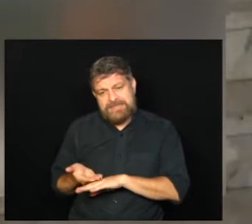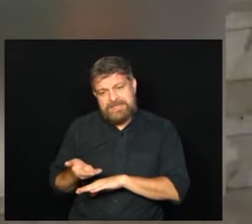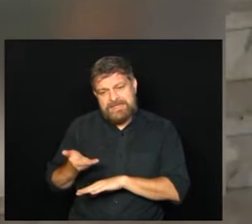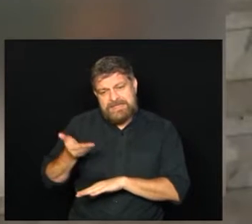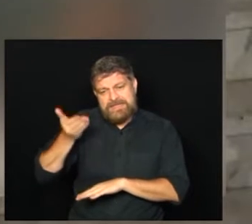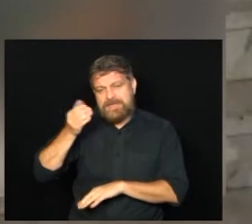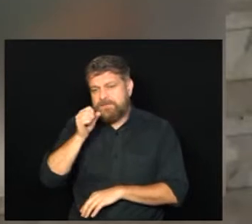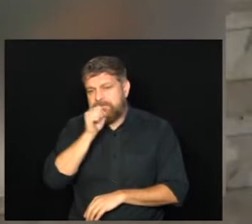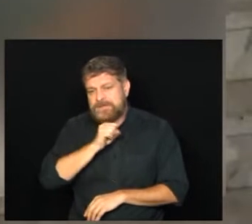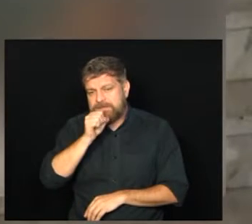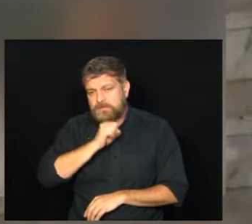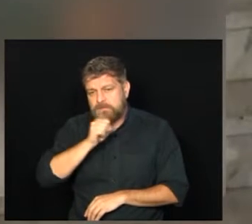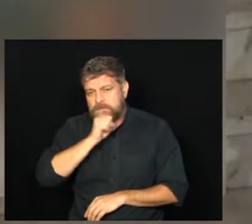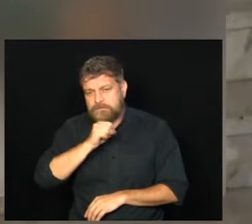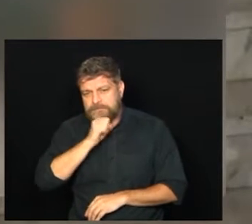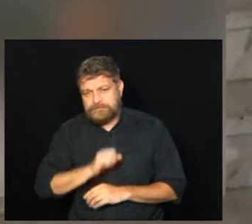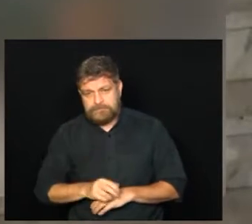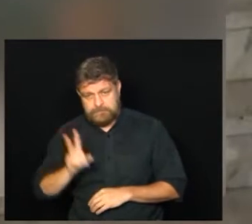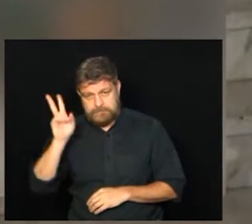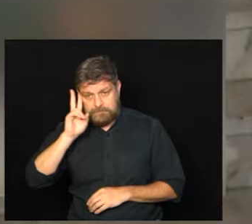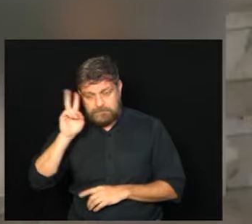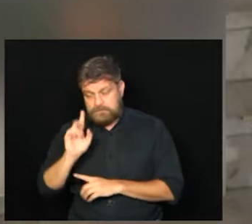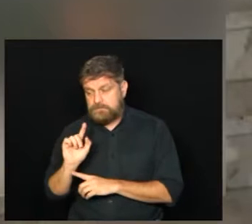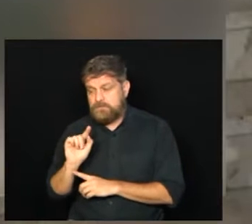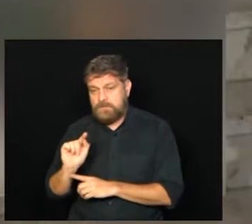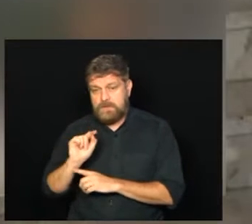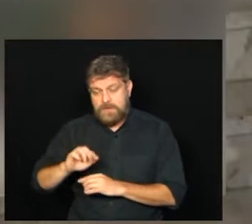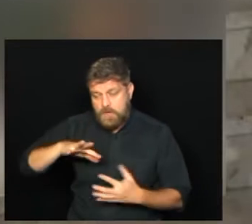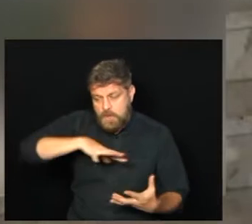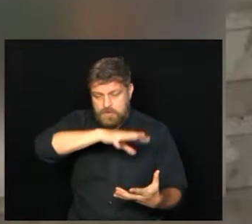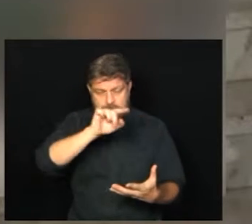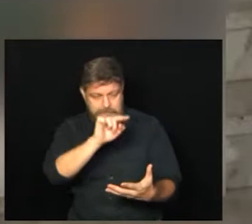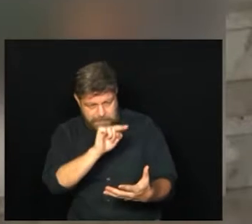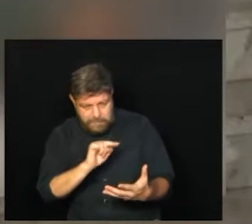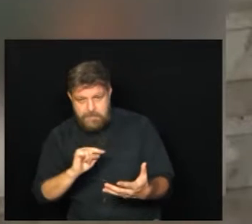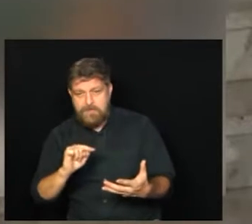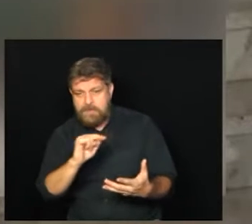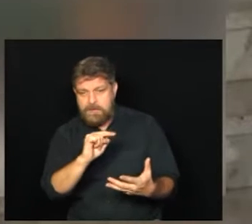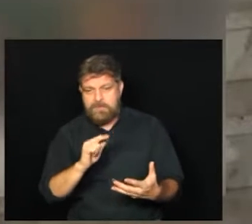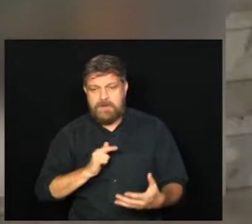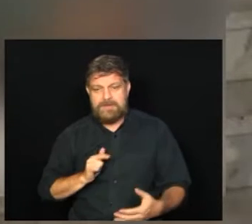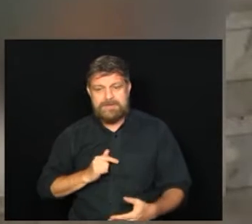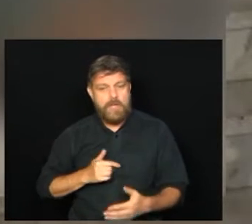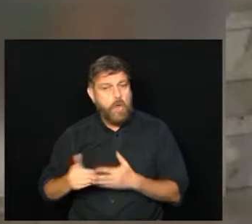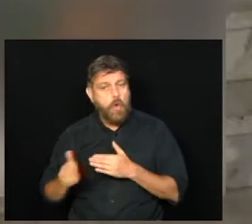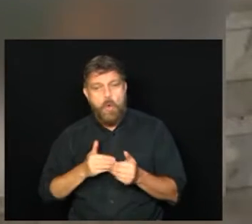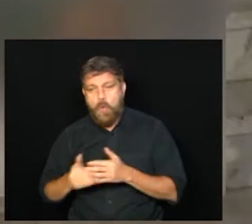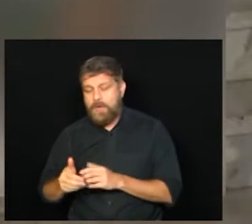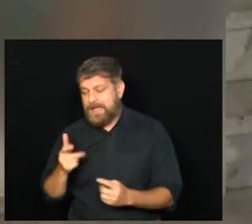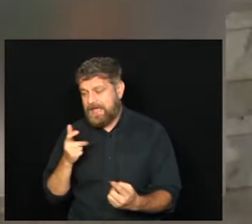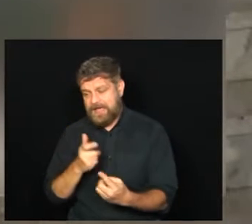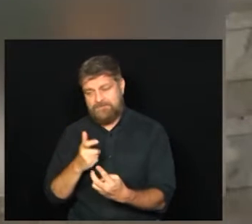idosos. Lembro que isso está sendo feito no mundo inteiro com todas as vacinas.